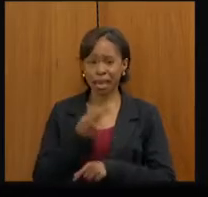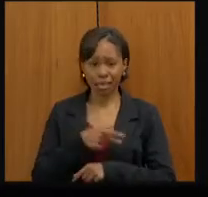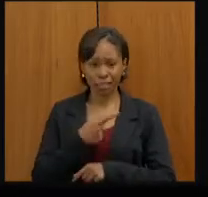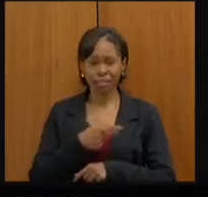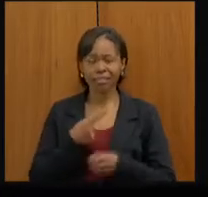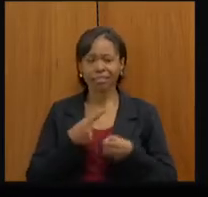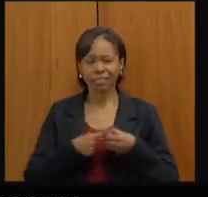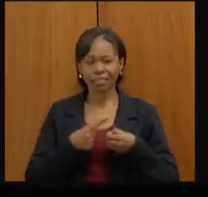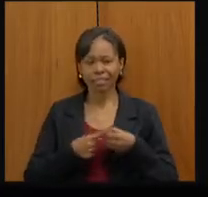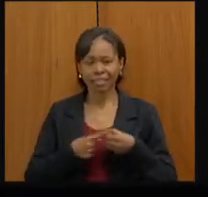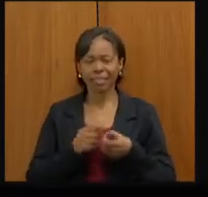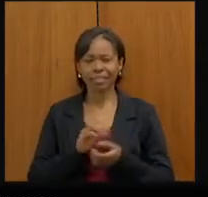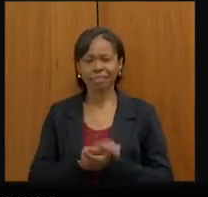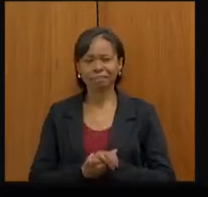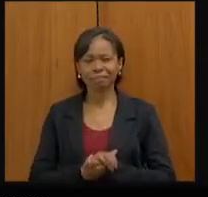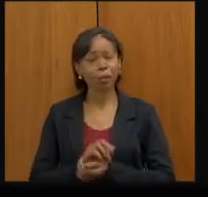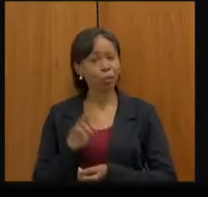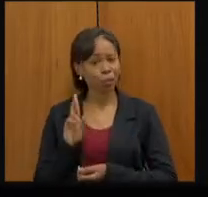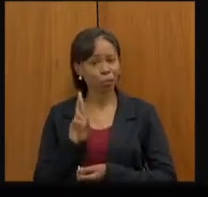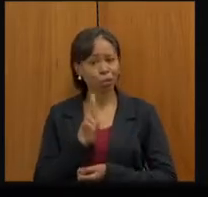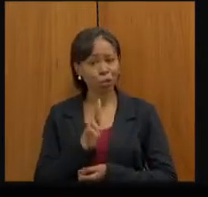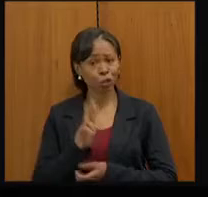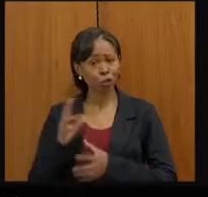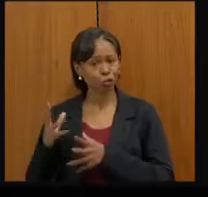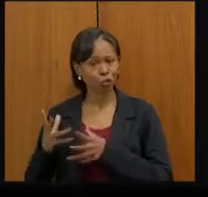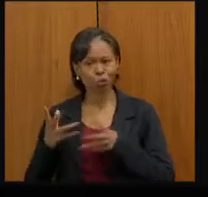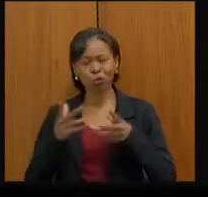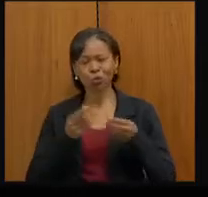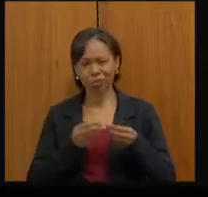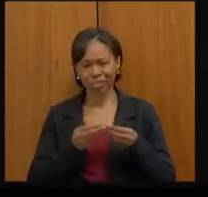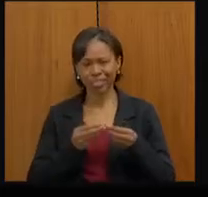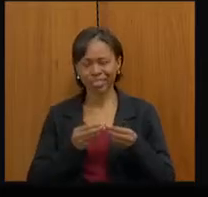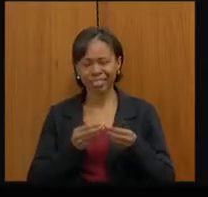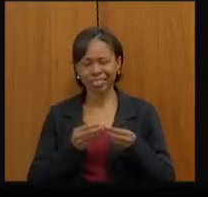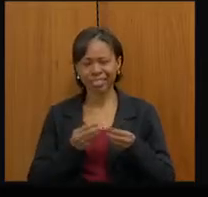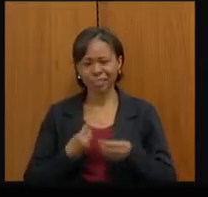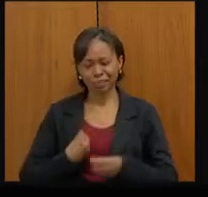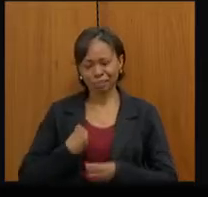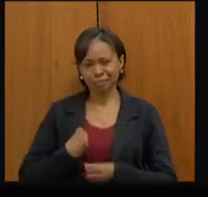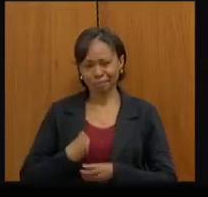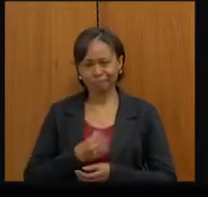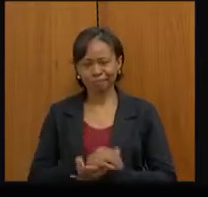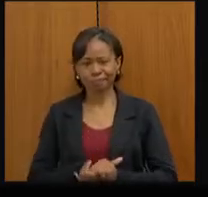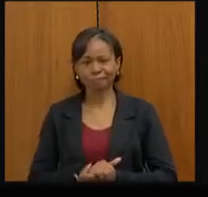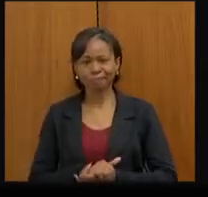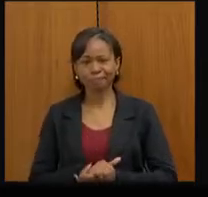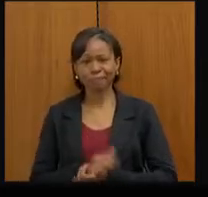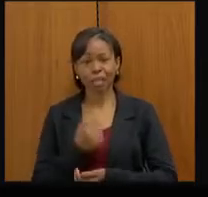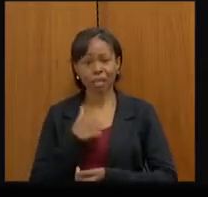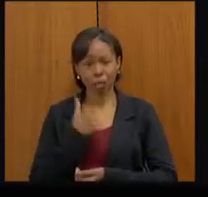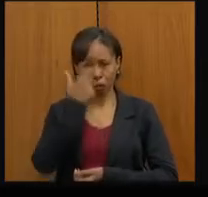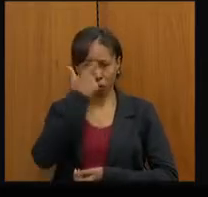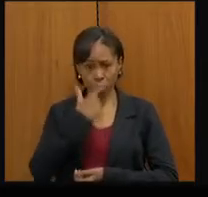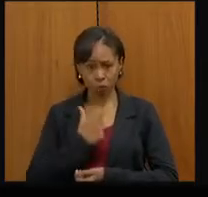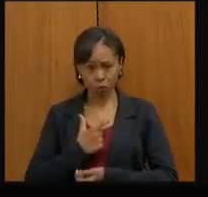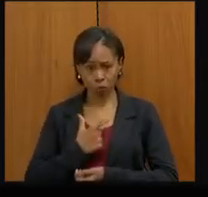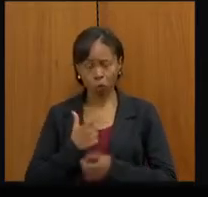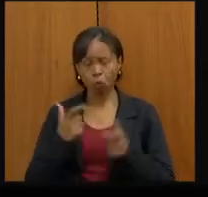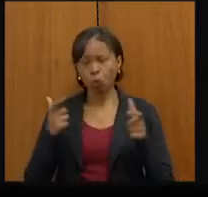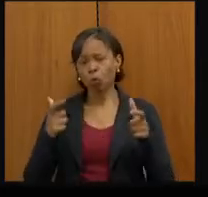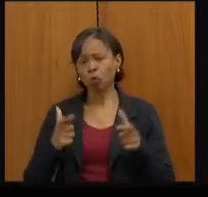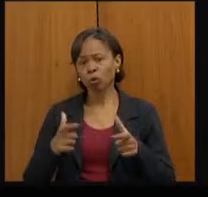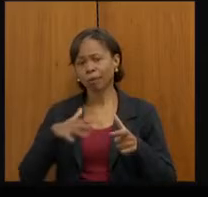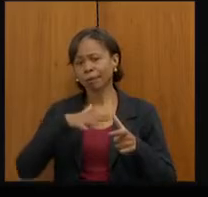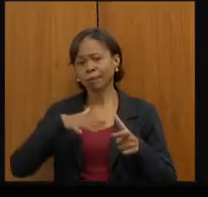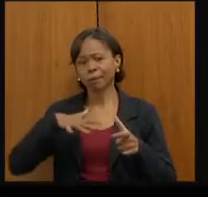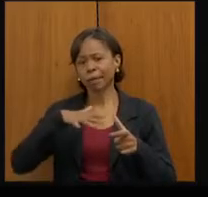é em nome de todas as autoridades presentes o sal de uma região em que os índices